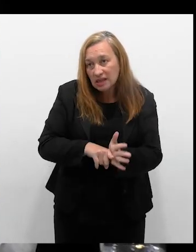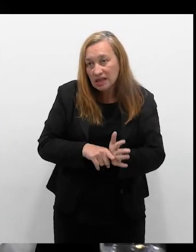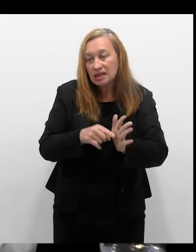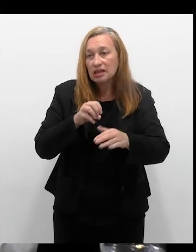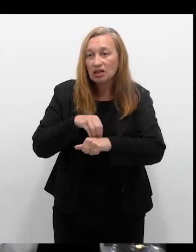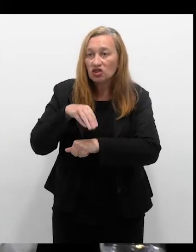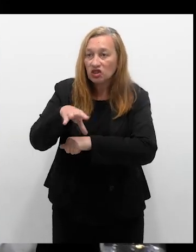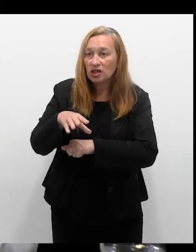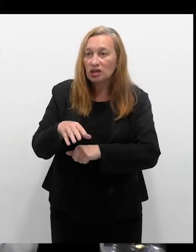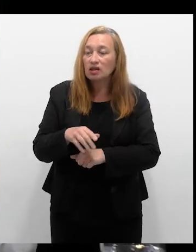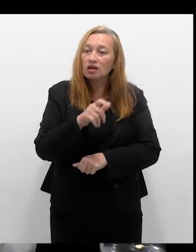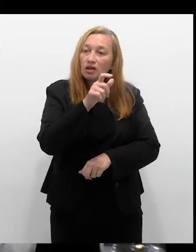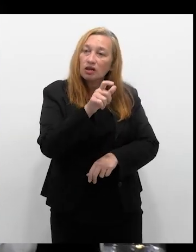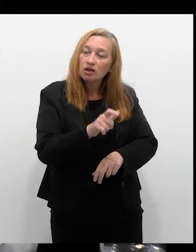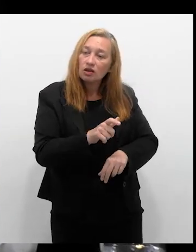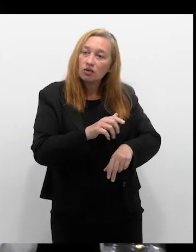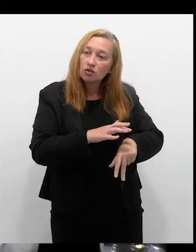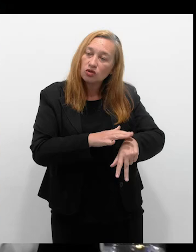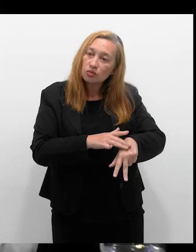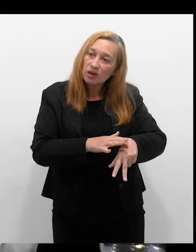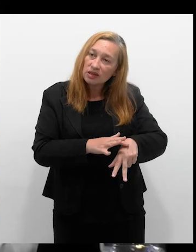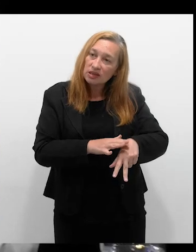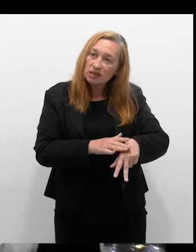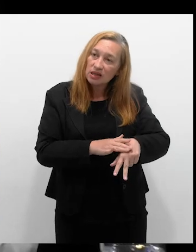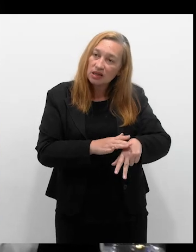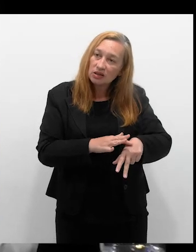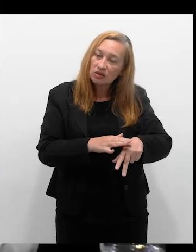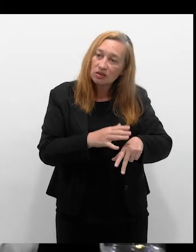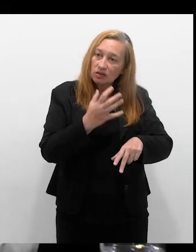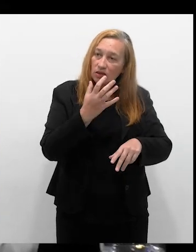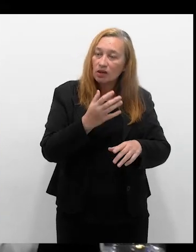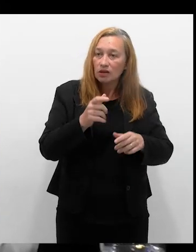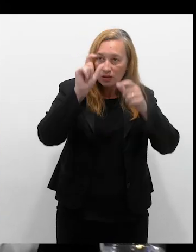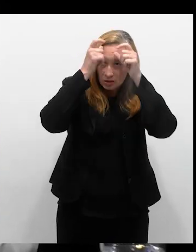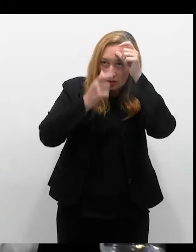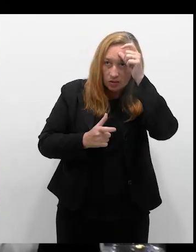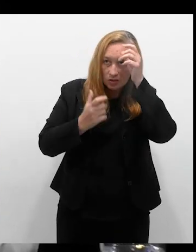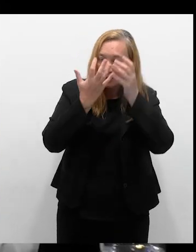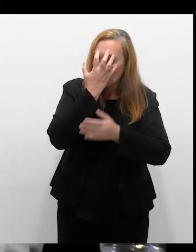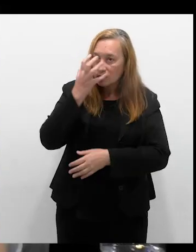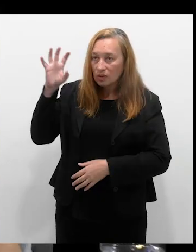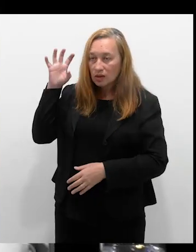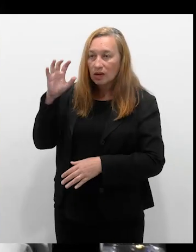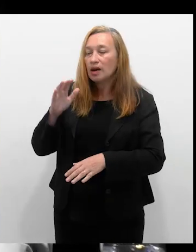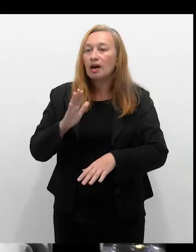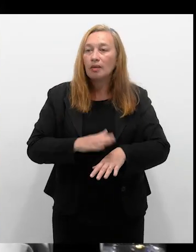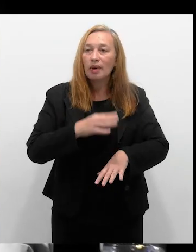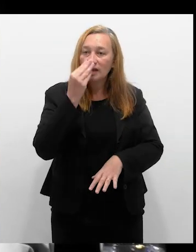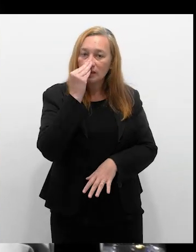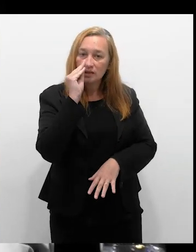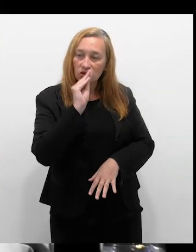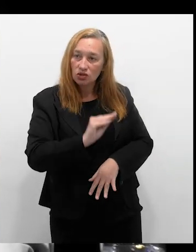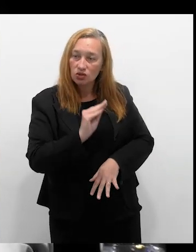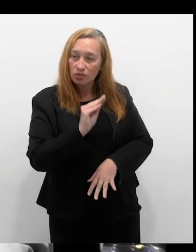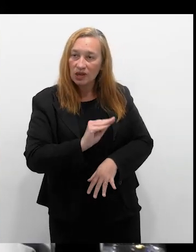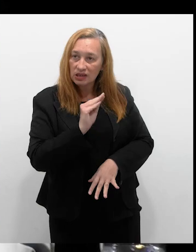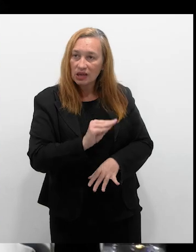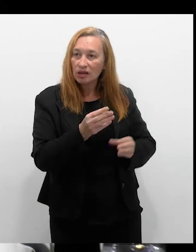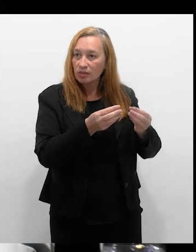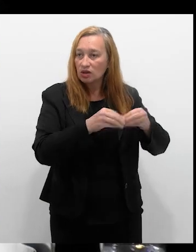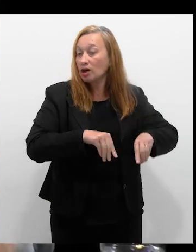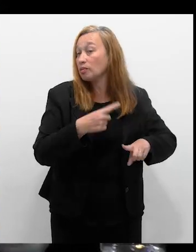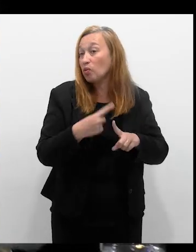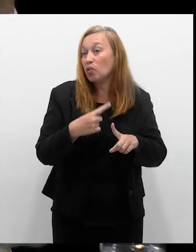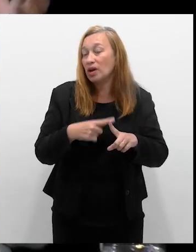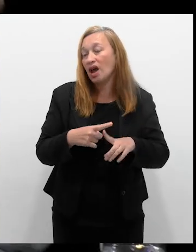que os pacientes borderline são alguns dos mais maltratados em serviços de saúde, seja públicos, seja